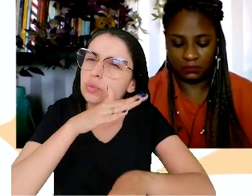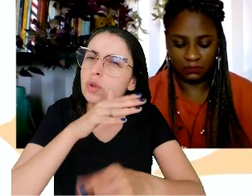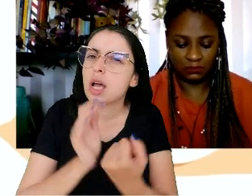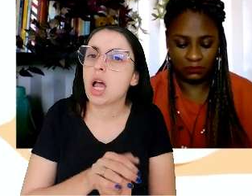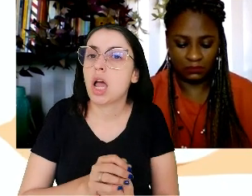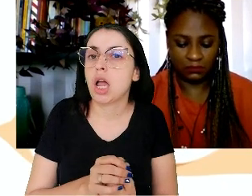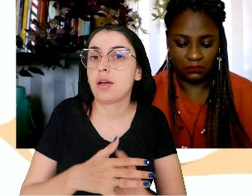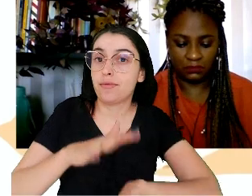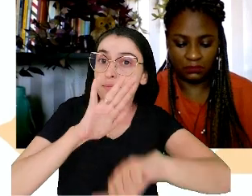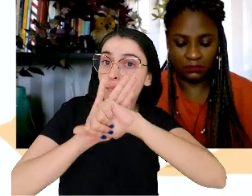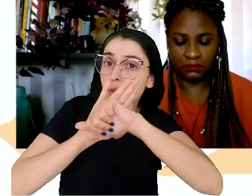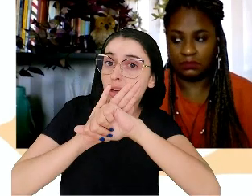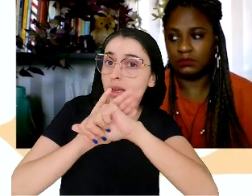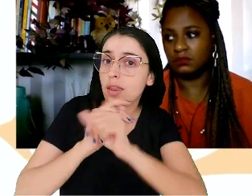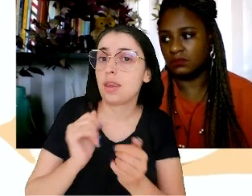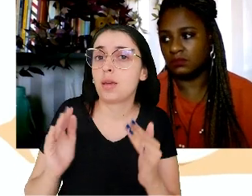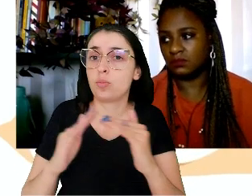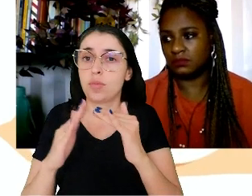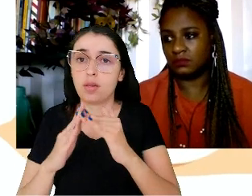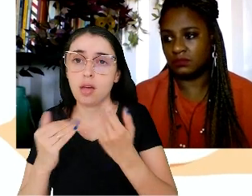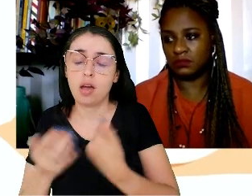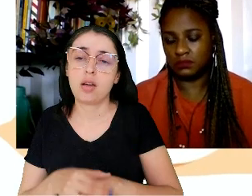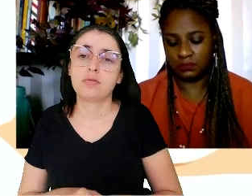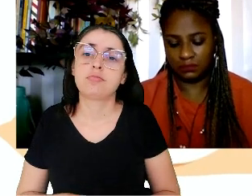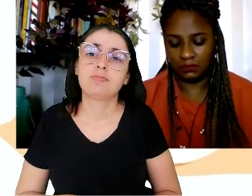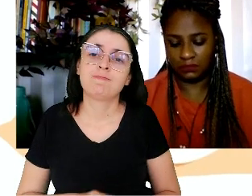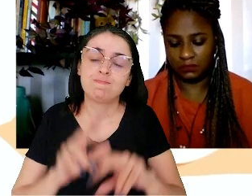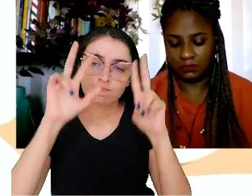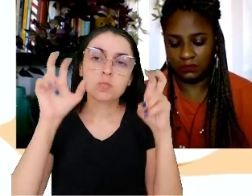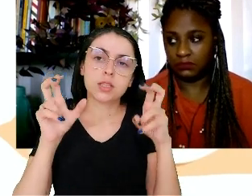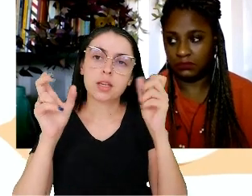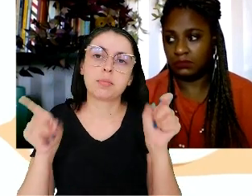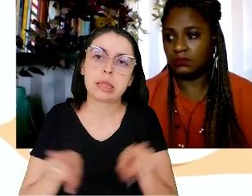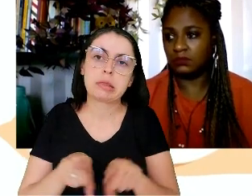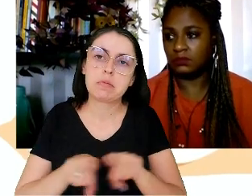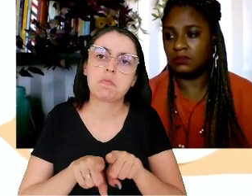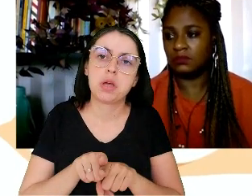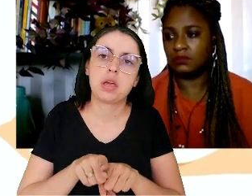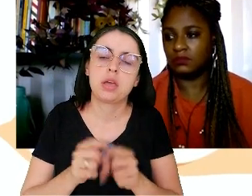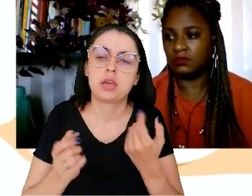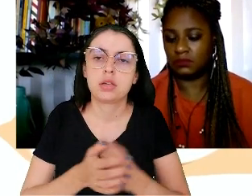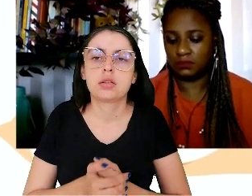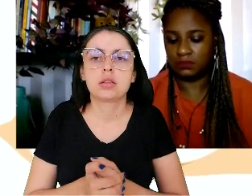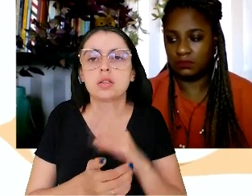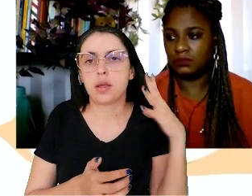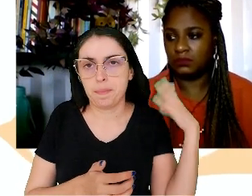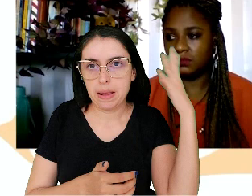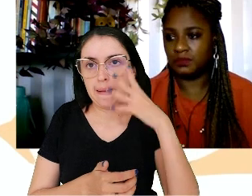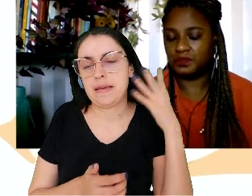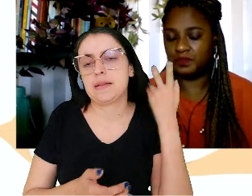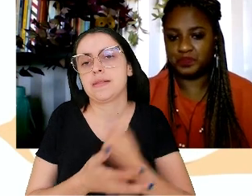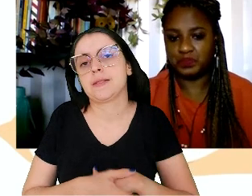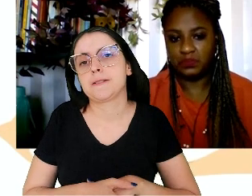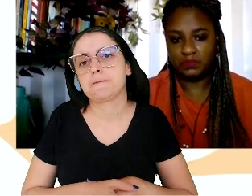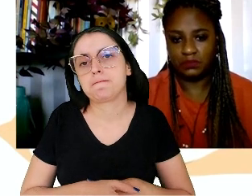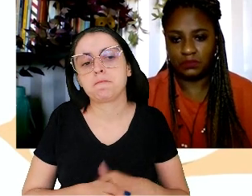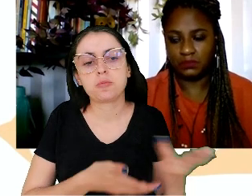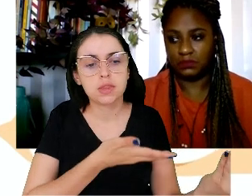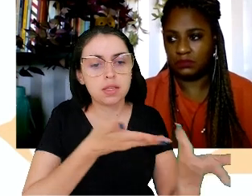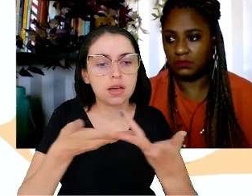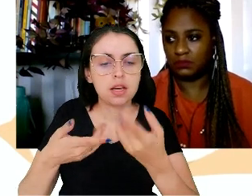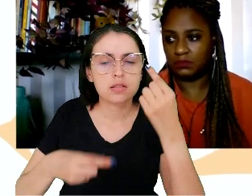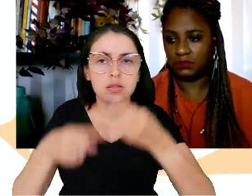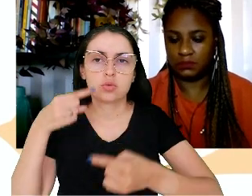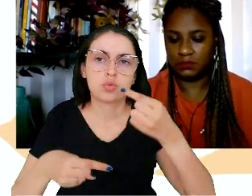a questão da violência doméstica, que eu acredito que vai ser tema também, né, desse seminário, traz